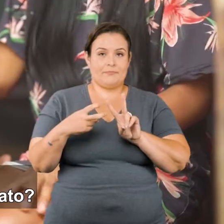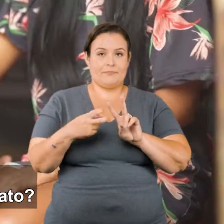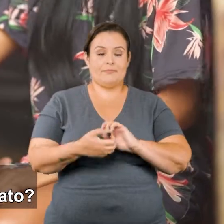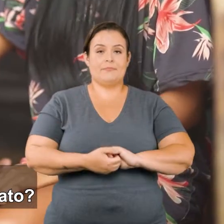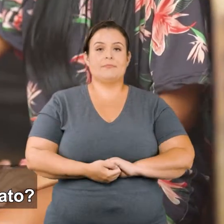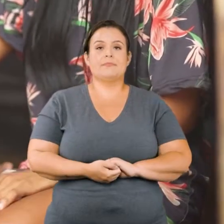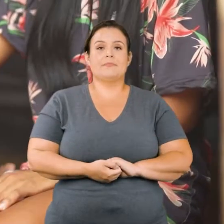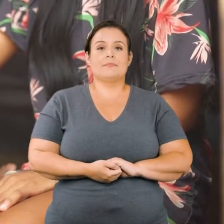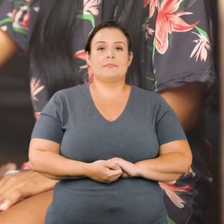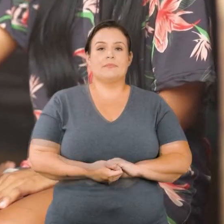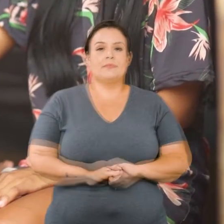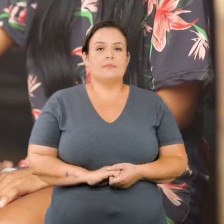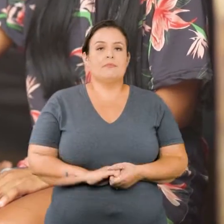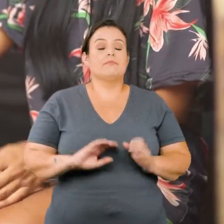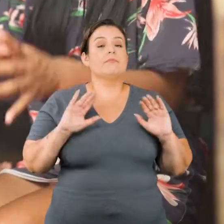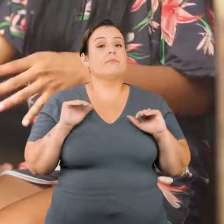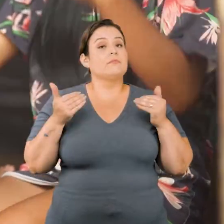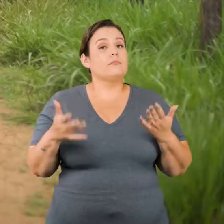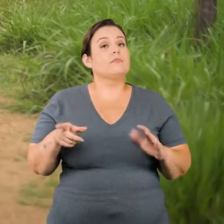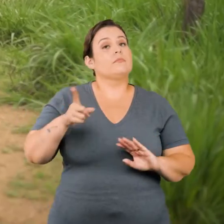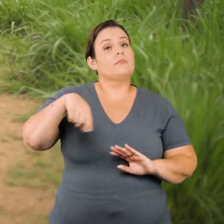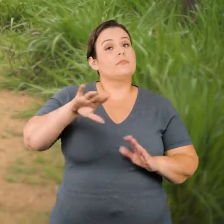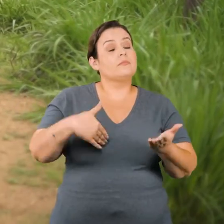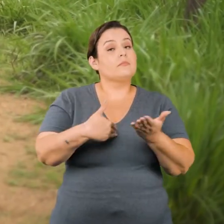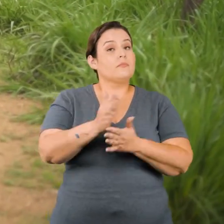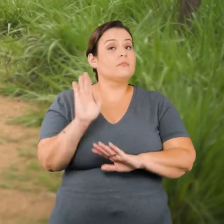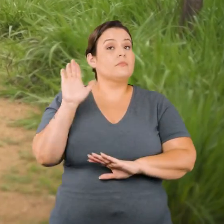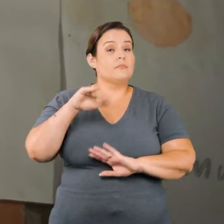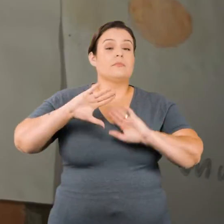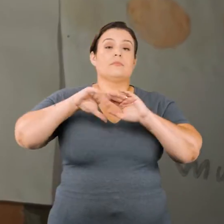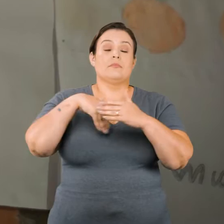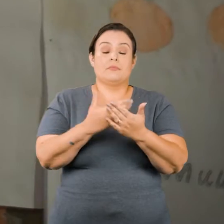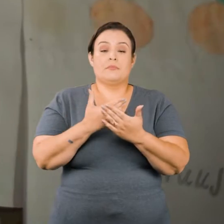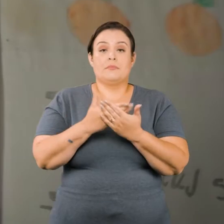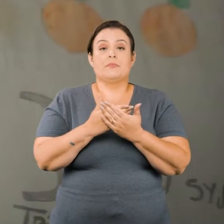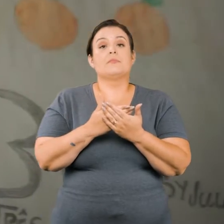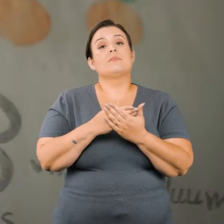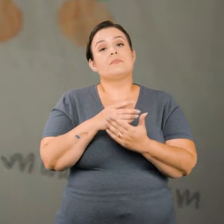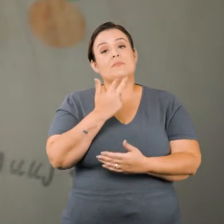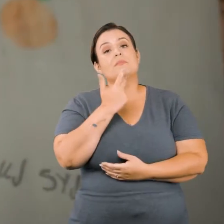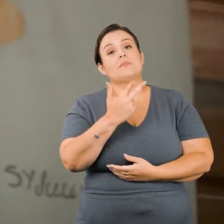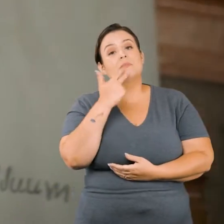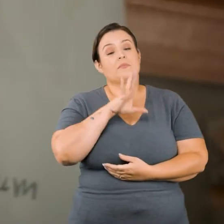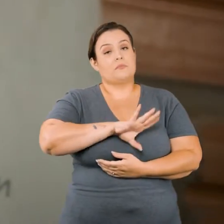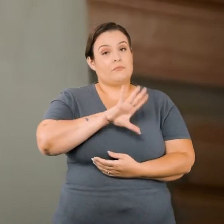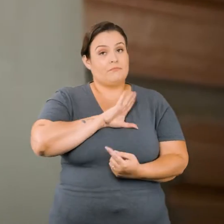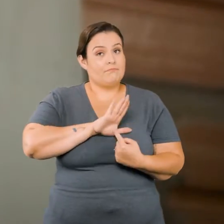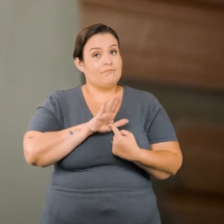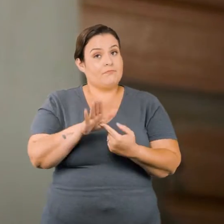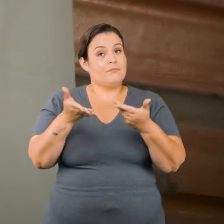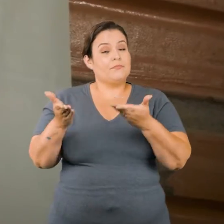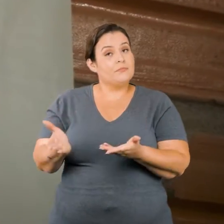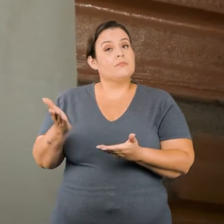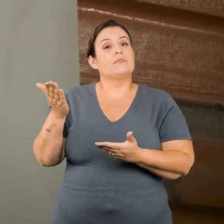Macanica. E não. Pão. E daí quando eles começam a vir para a escola, que a